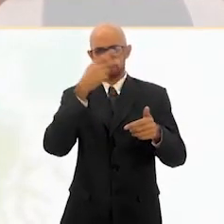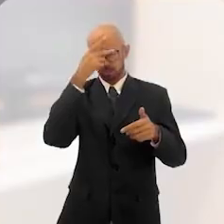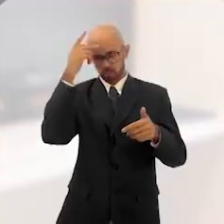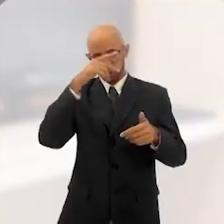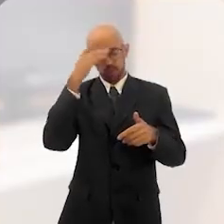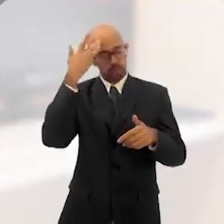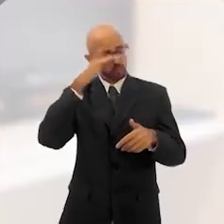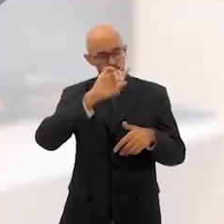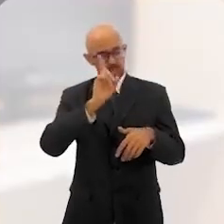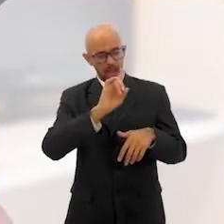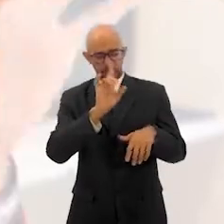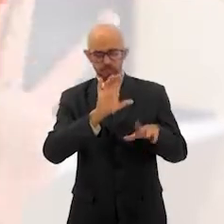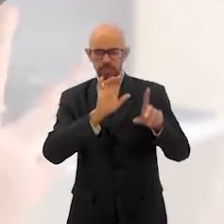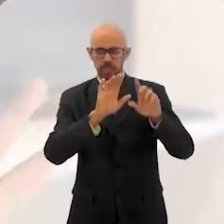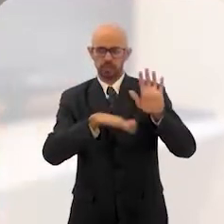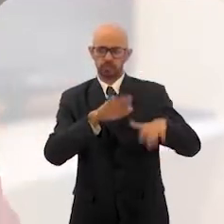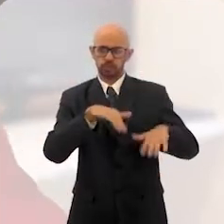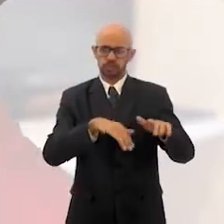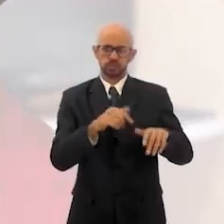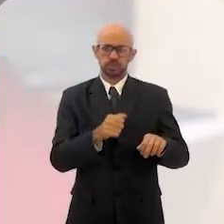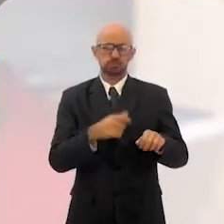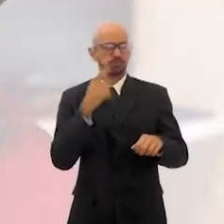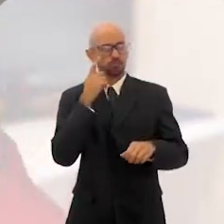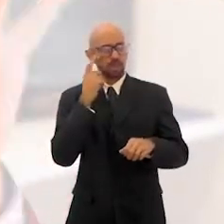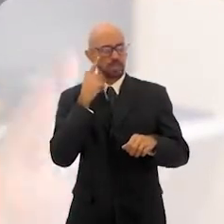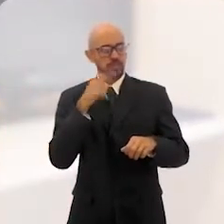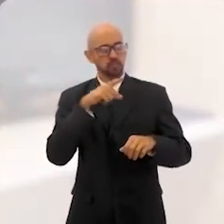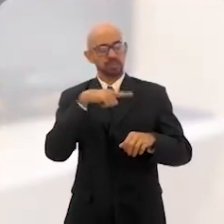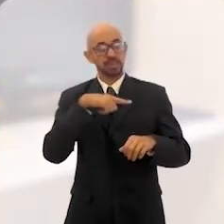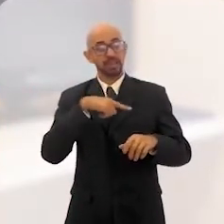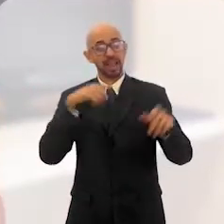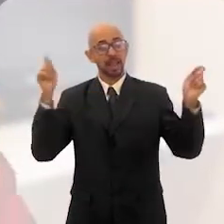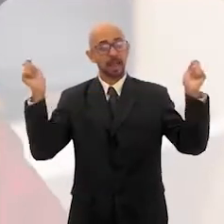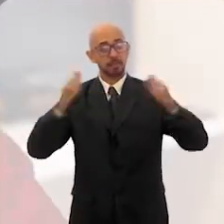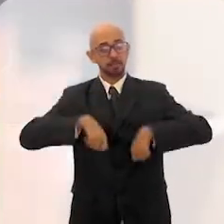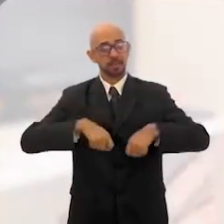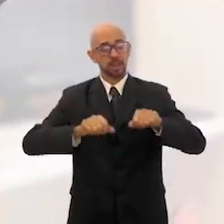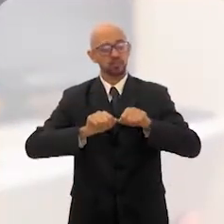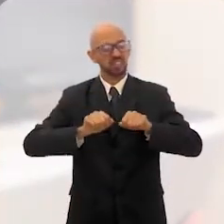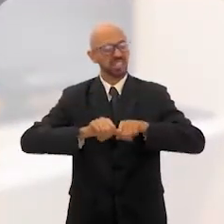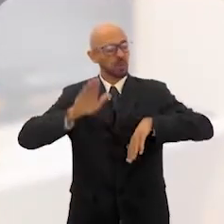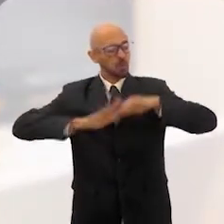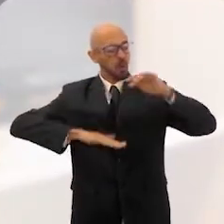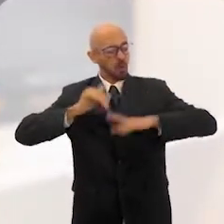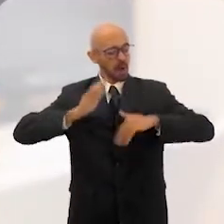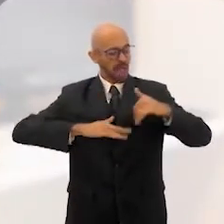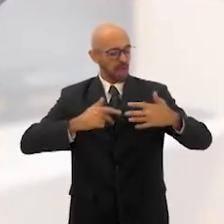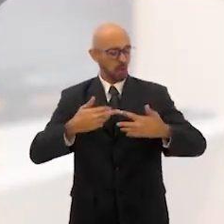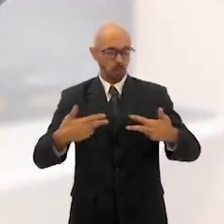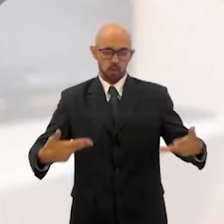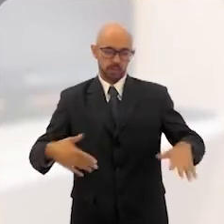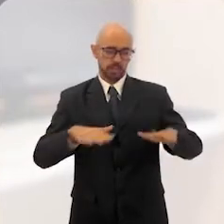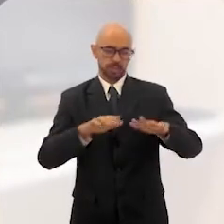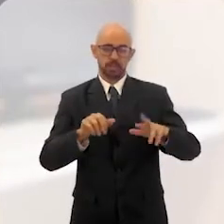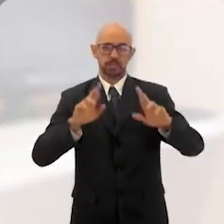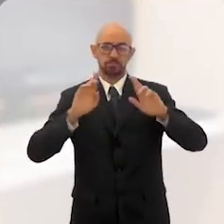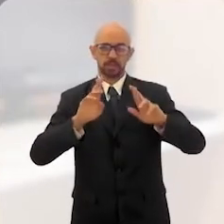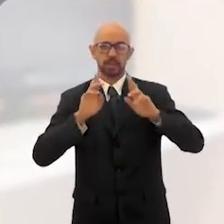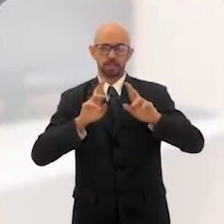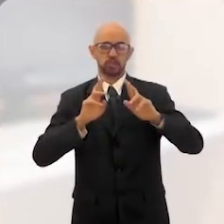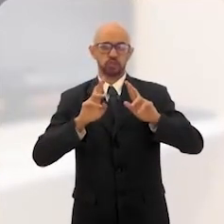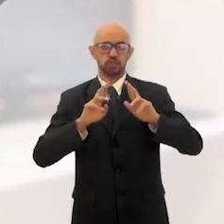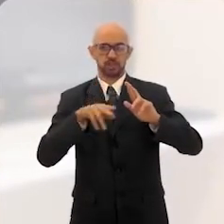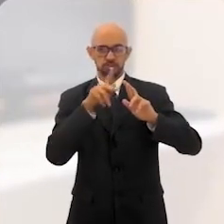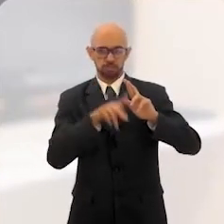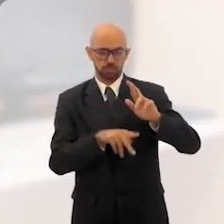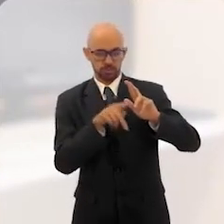leigas acreditam que, assim, você está num cargo, você tem o poder total de fazer qualquer coisa. E a expectativa das pessoas é muito